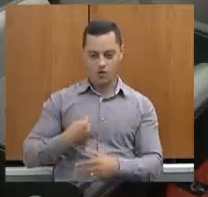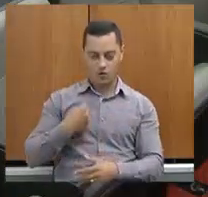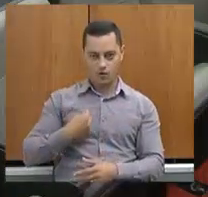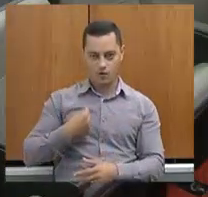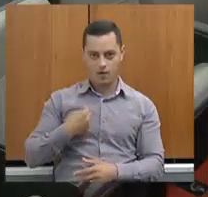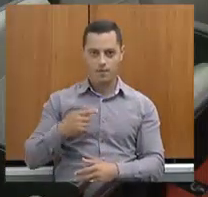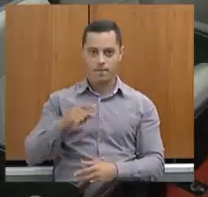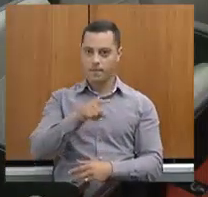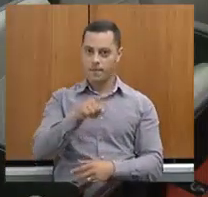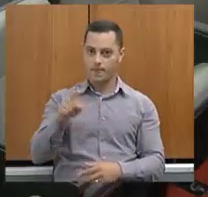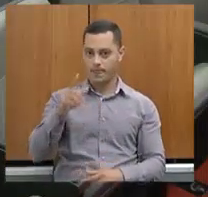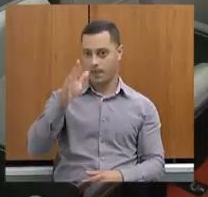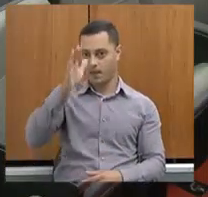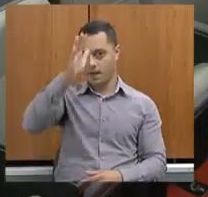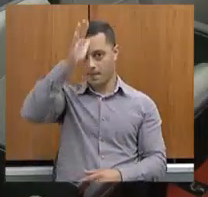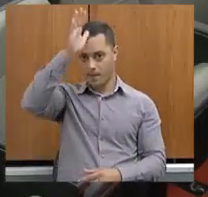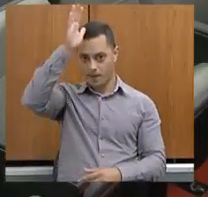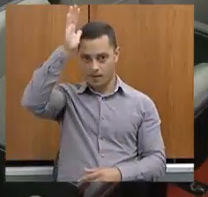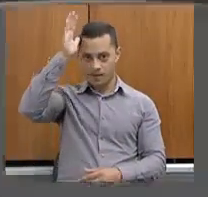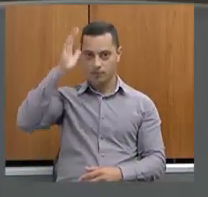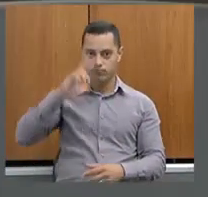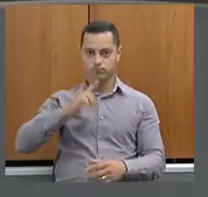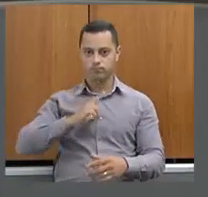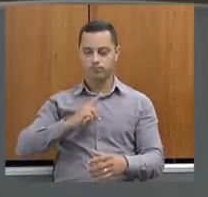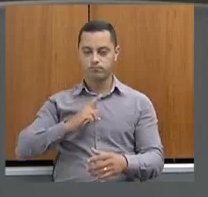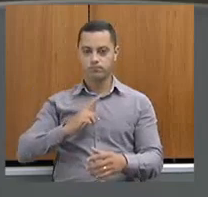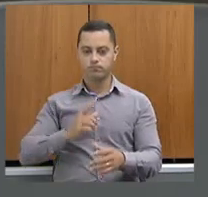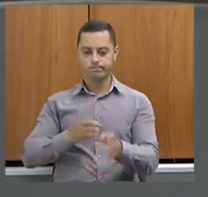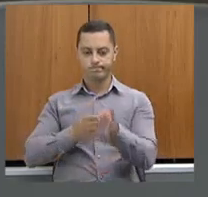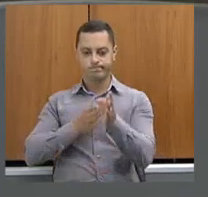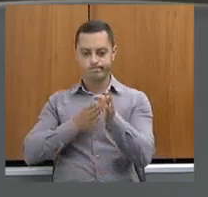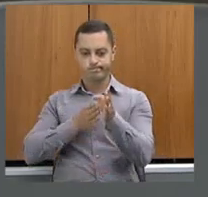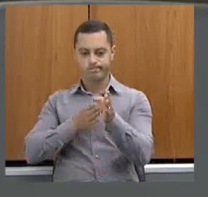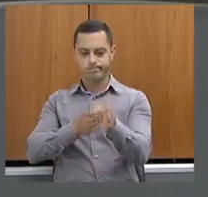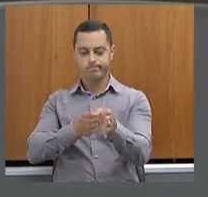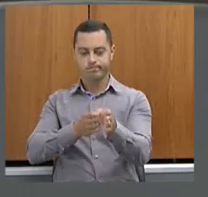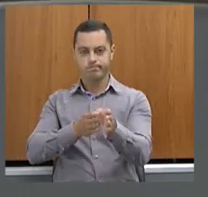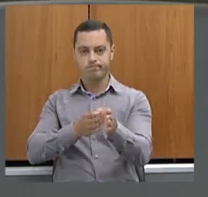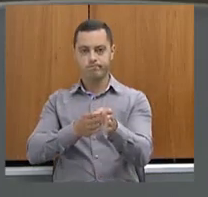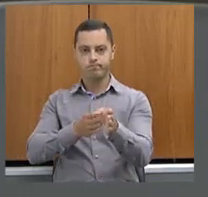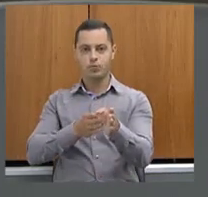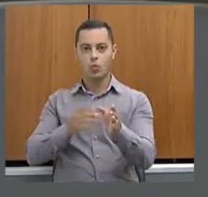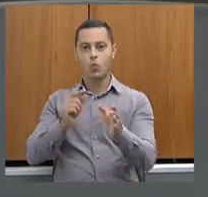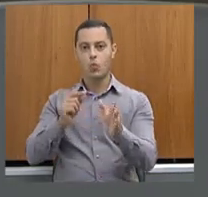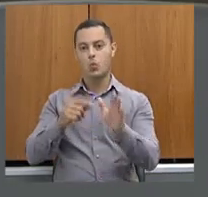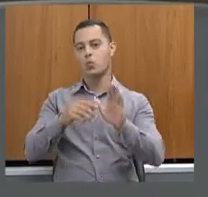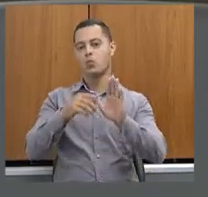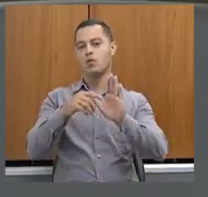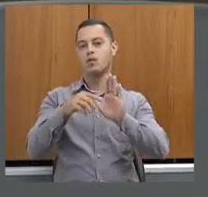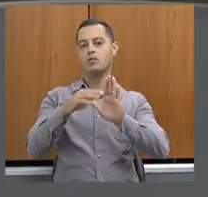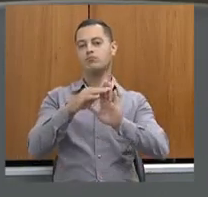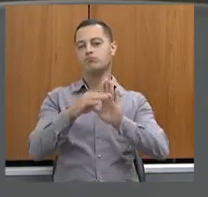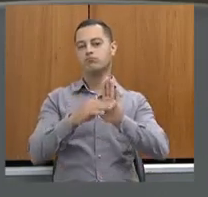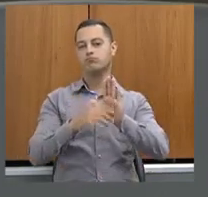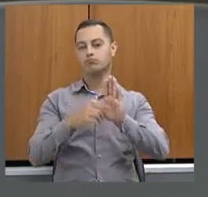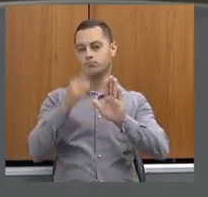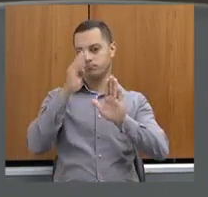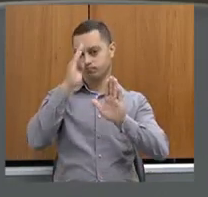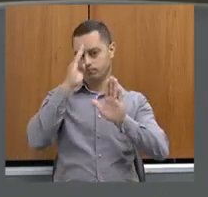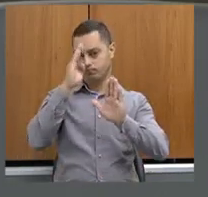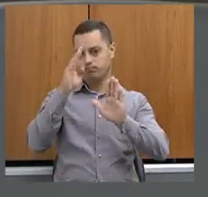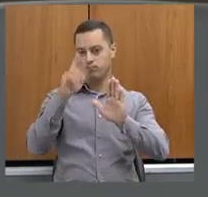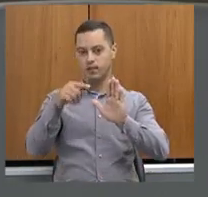do corpo de bombeiro segue um dos princípios que é muito importante